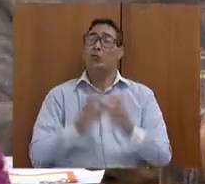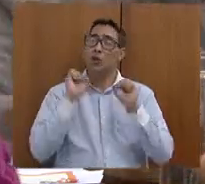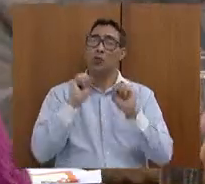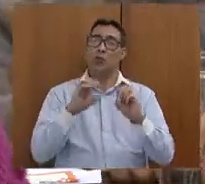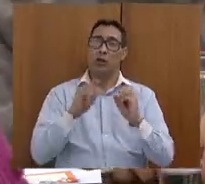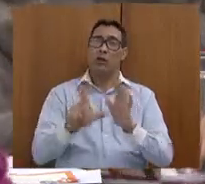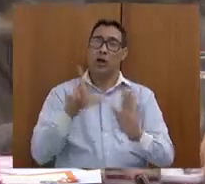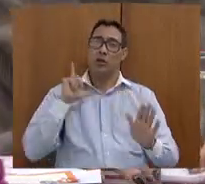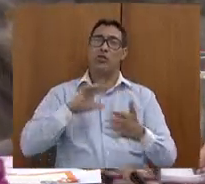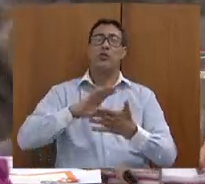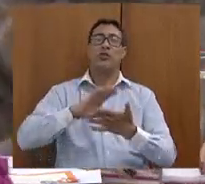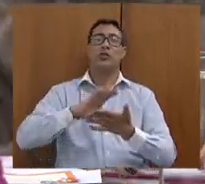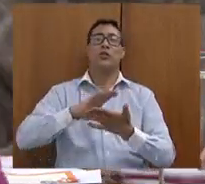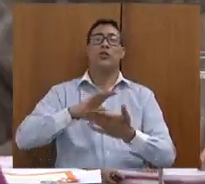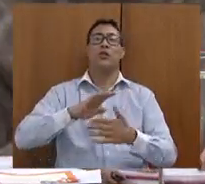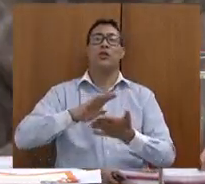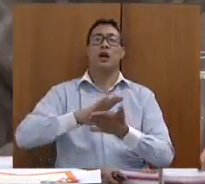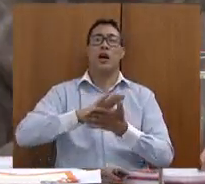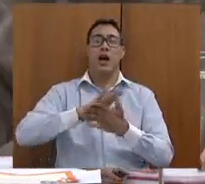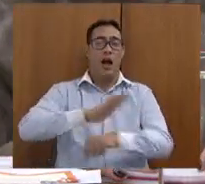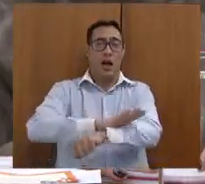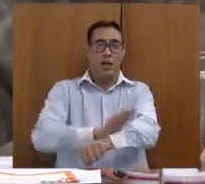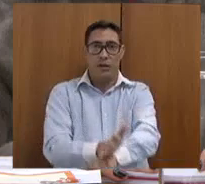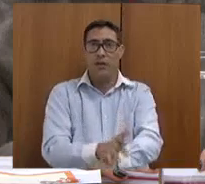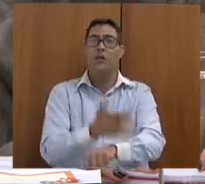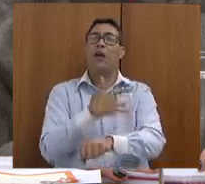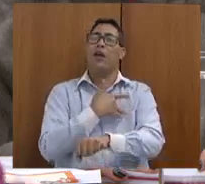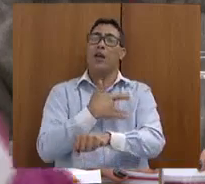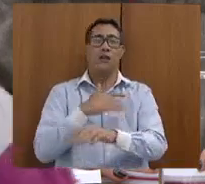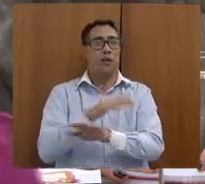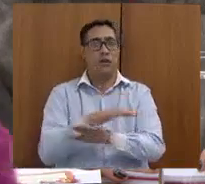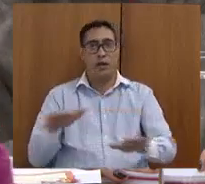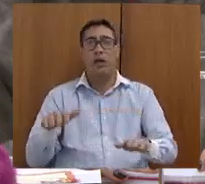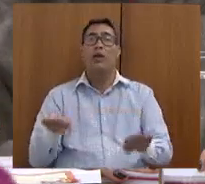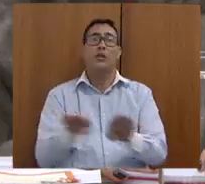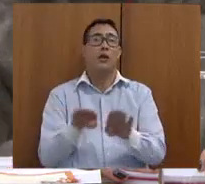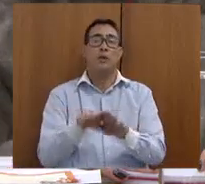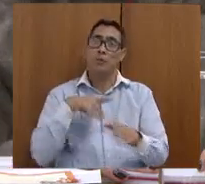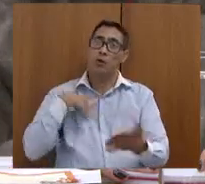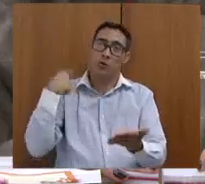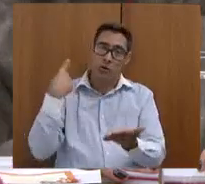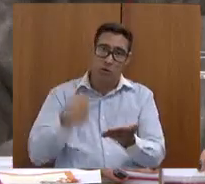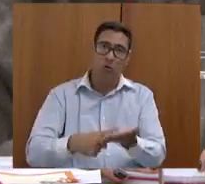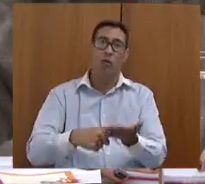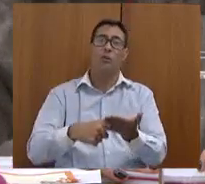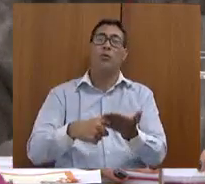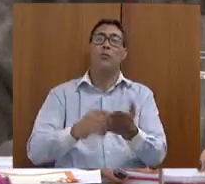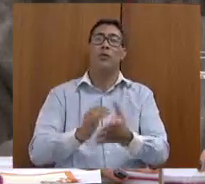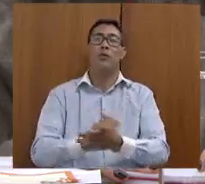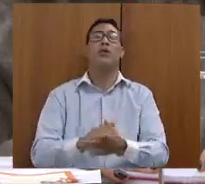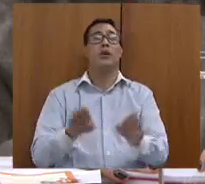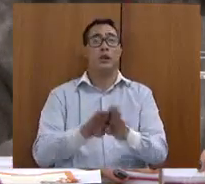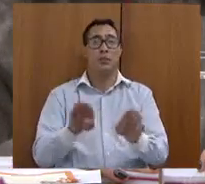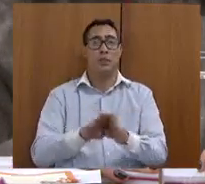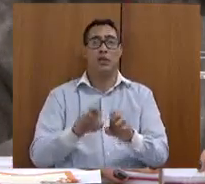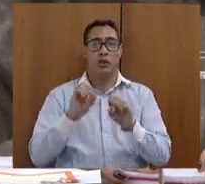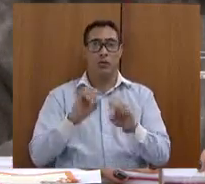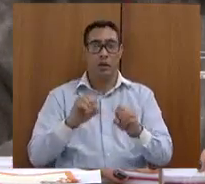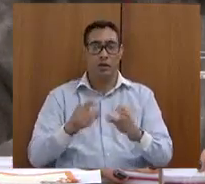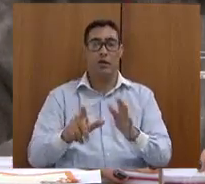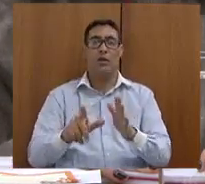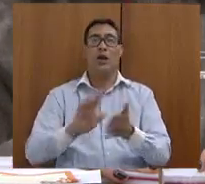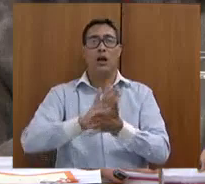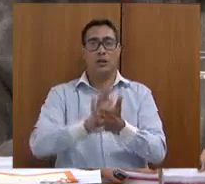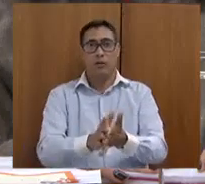antirracista eu vou encerrar pelo compromisso com educação anti-racista eu vou encerrar